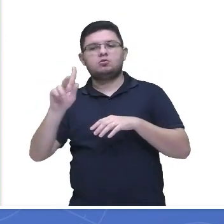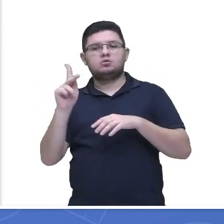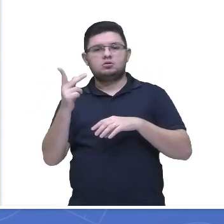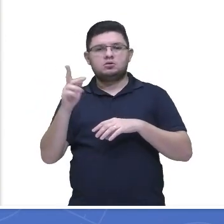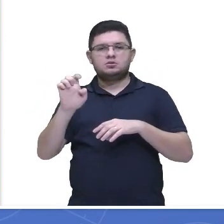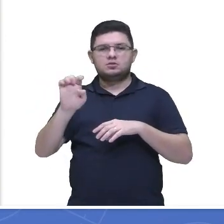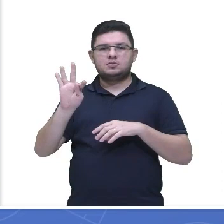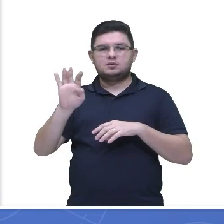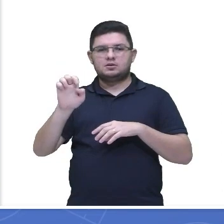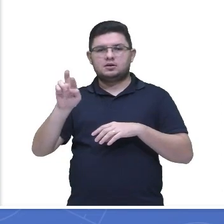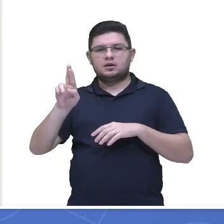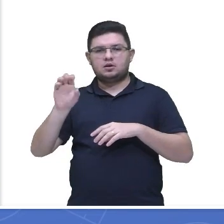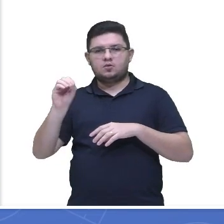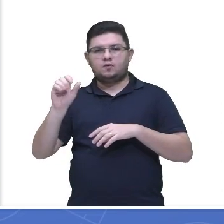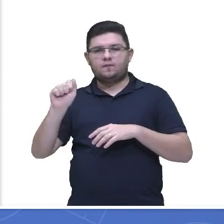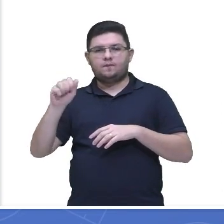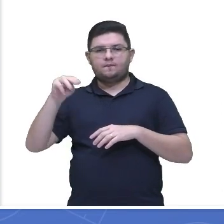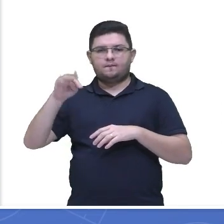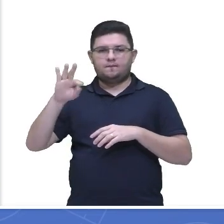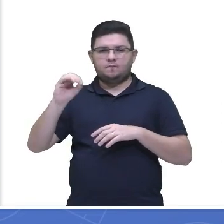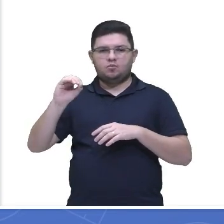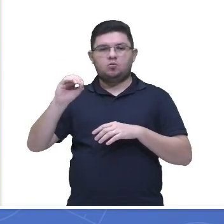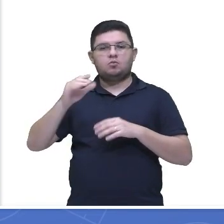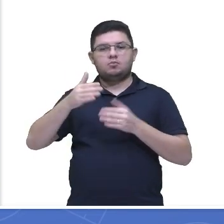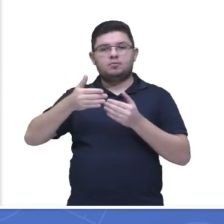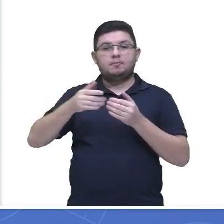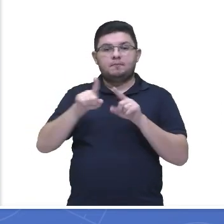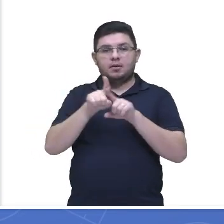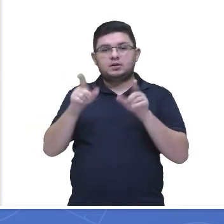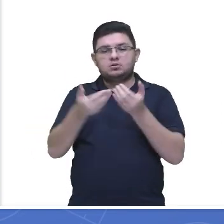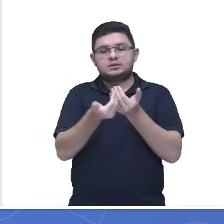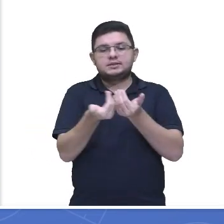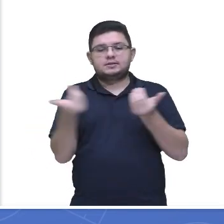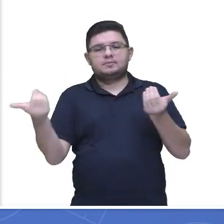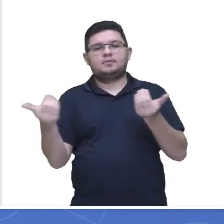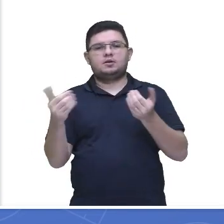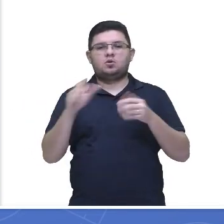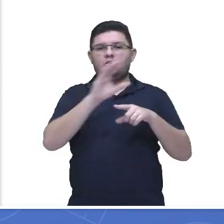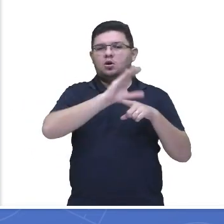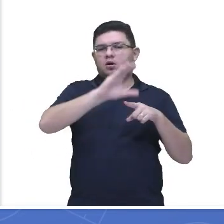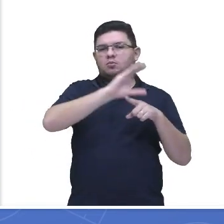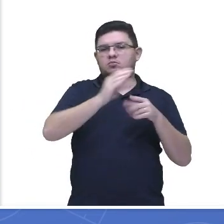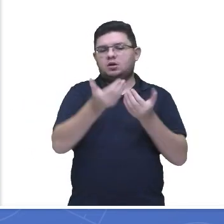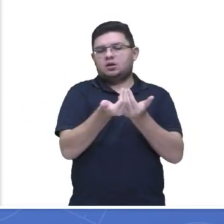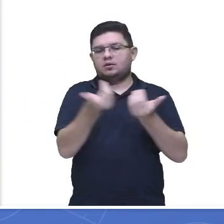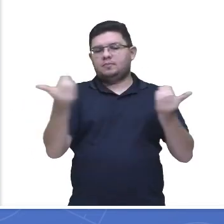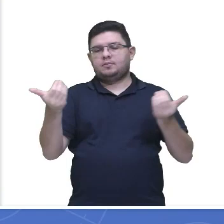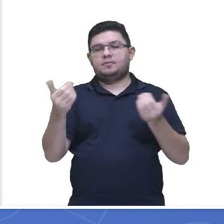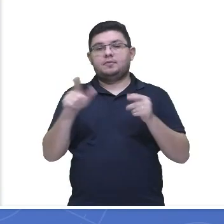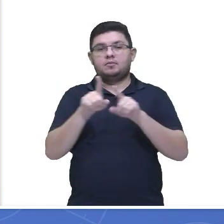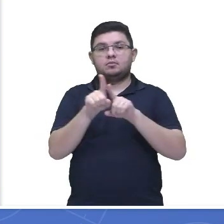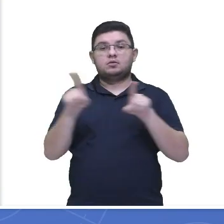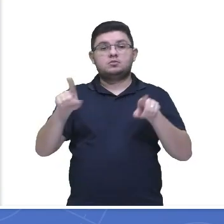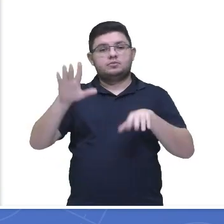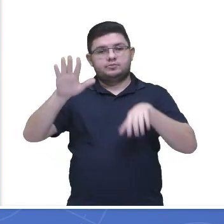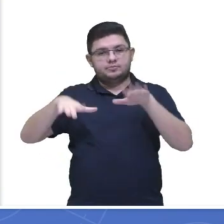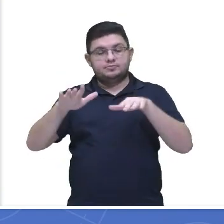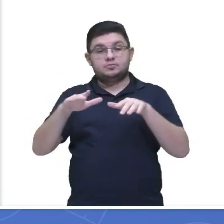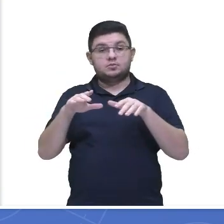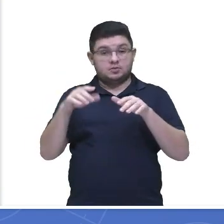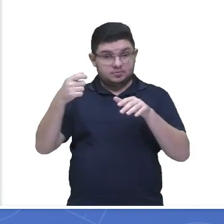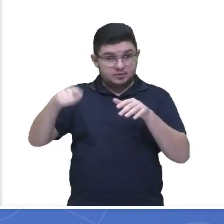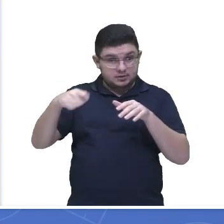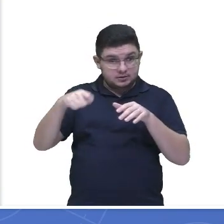cadeia carbônica, ele não está entre carbonos, ok? Então, essa observação é importante. Então, eu tenho um